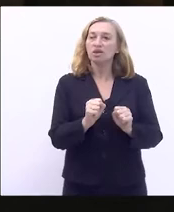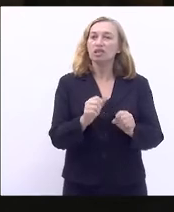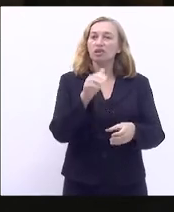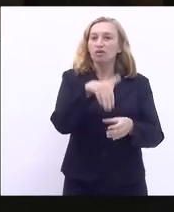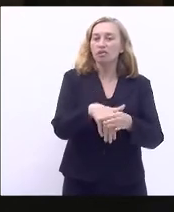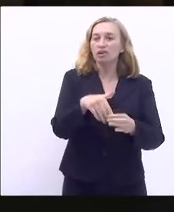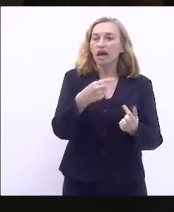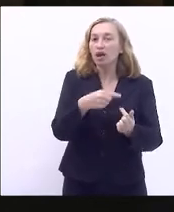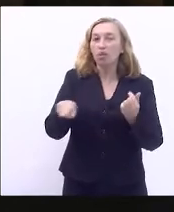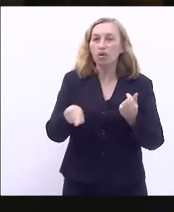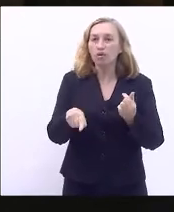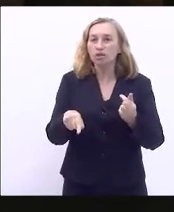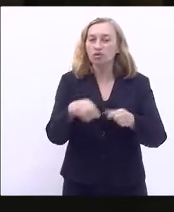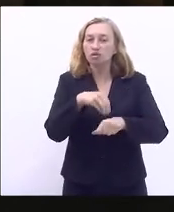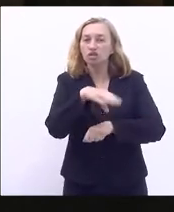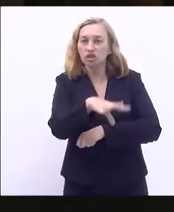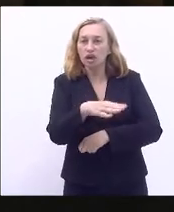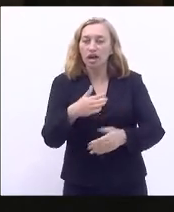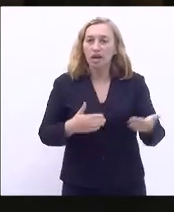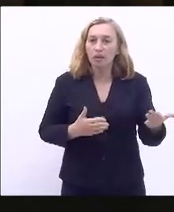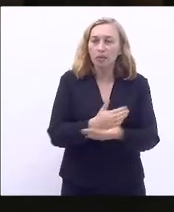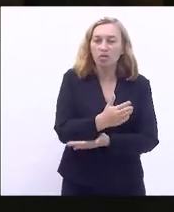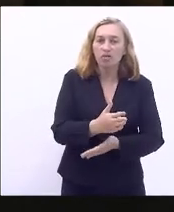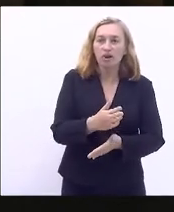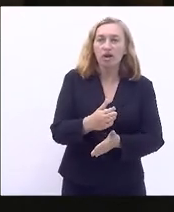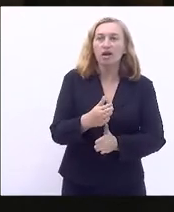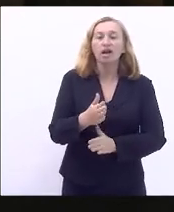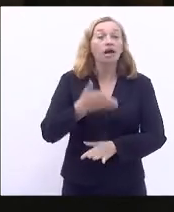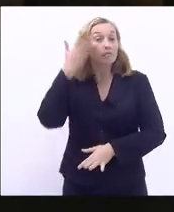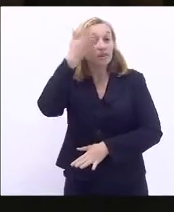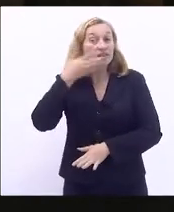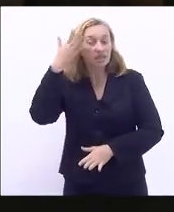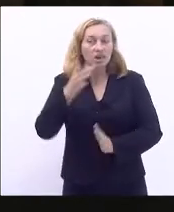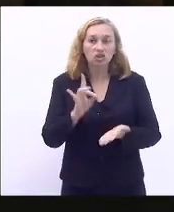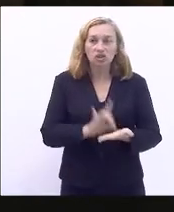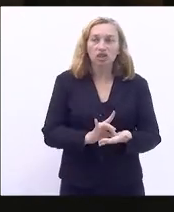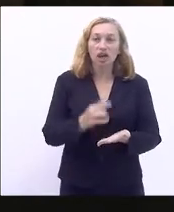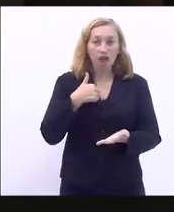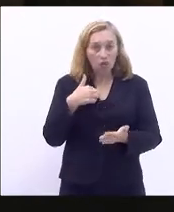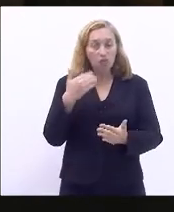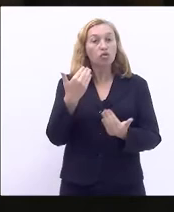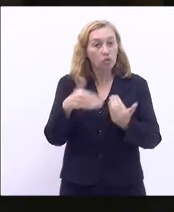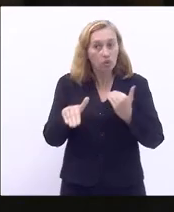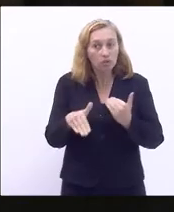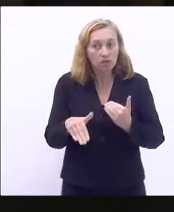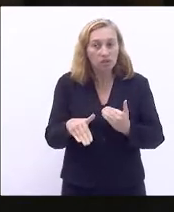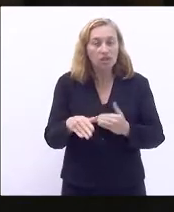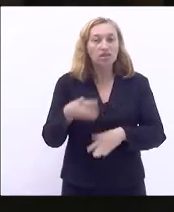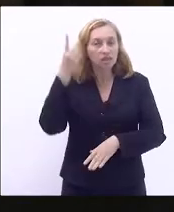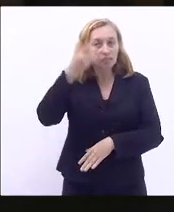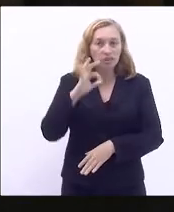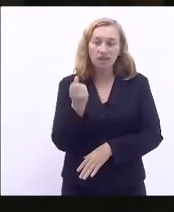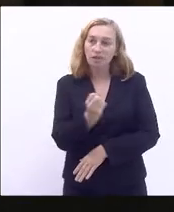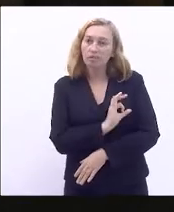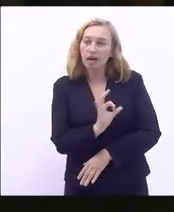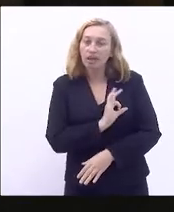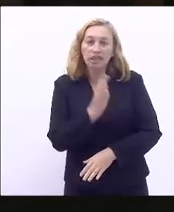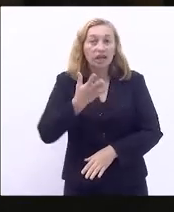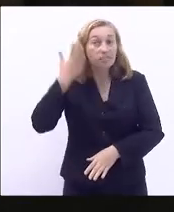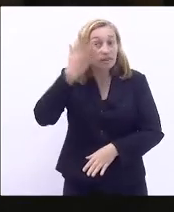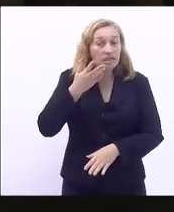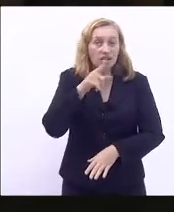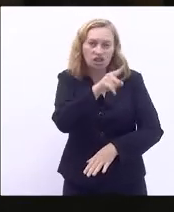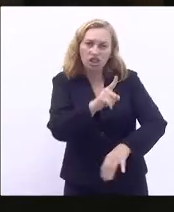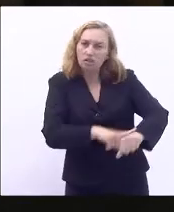os destaques, que a gente possa aprovar a mensagem original, porque eu fui contra, deputada Marta, trazer essa mensagem para cá naquele momento